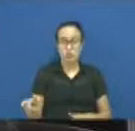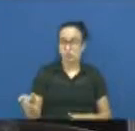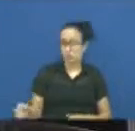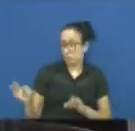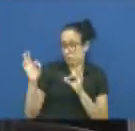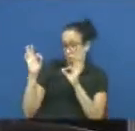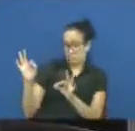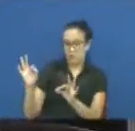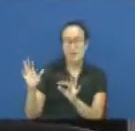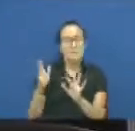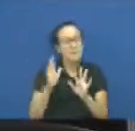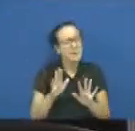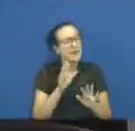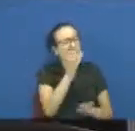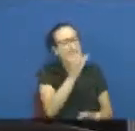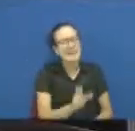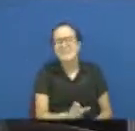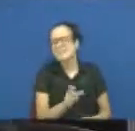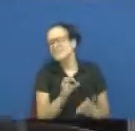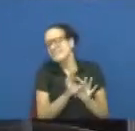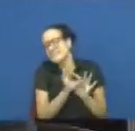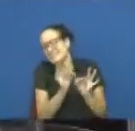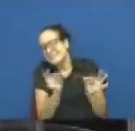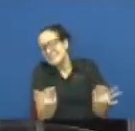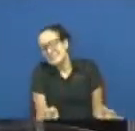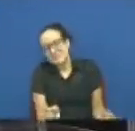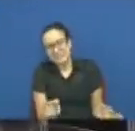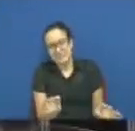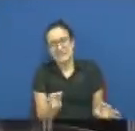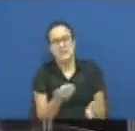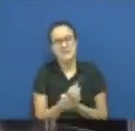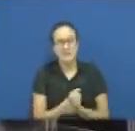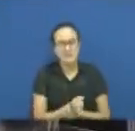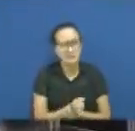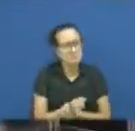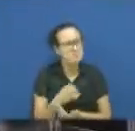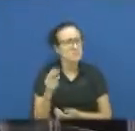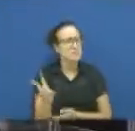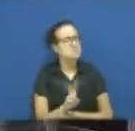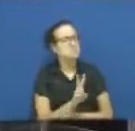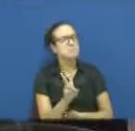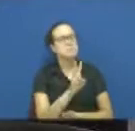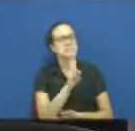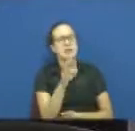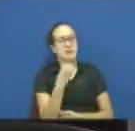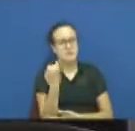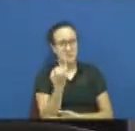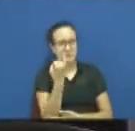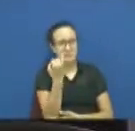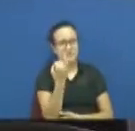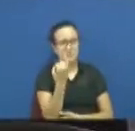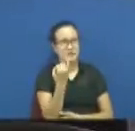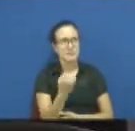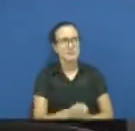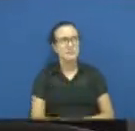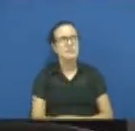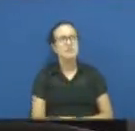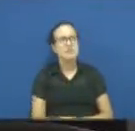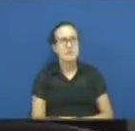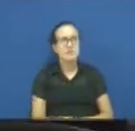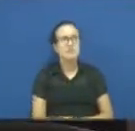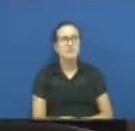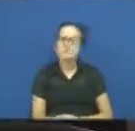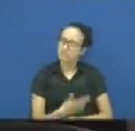era simples igual aos demais moradores, mas era um grande líder, valoroso, honrado e honesto. Então, mais uma vez, eu quero